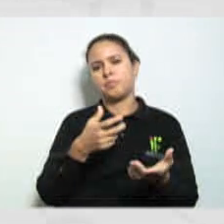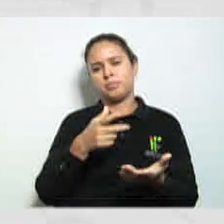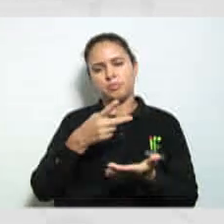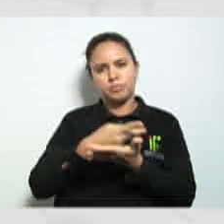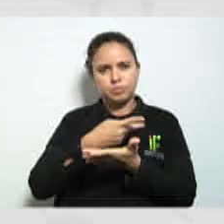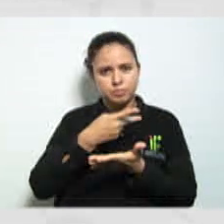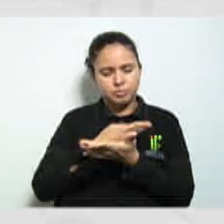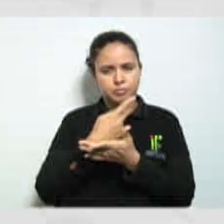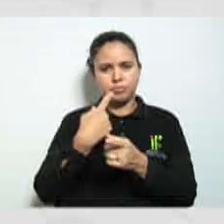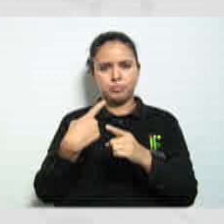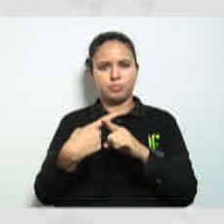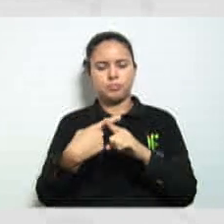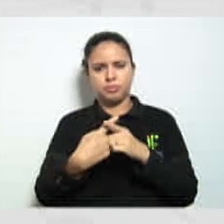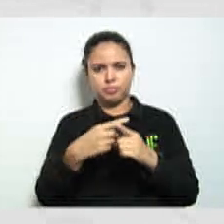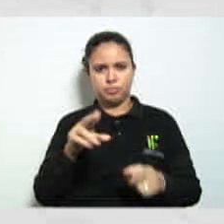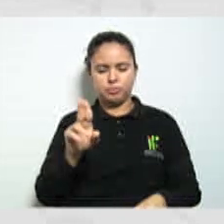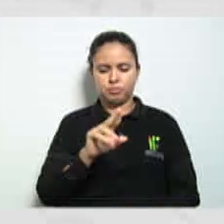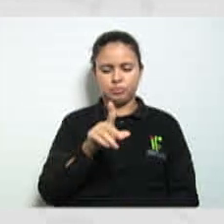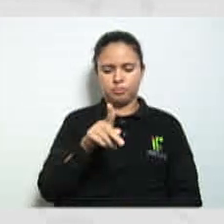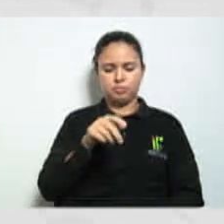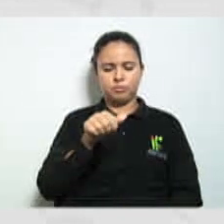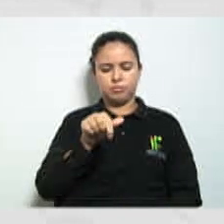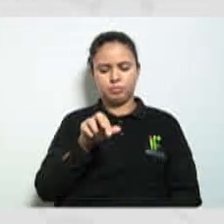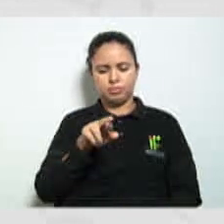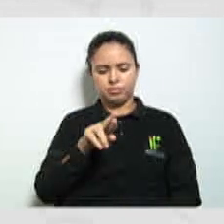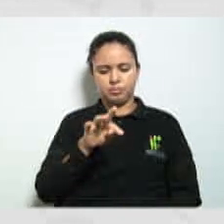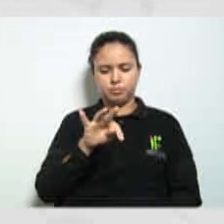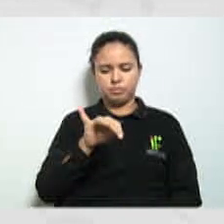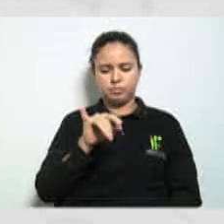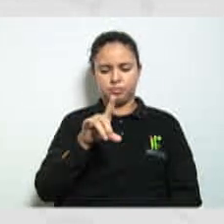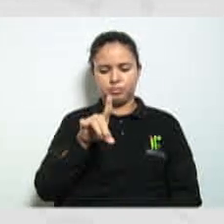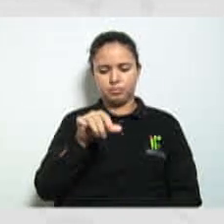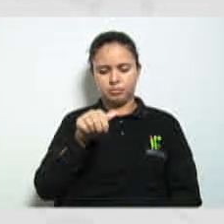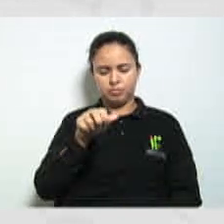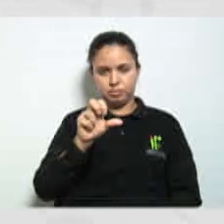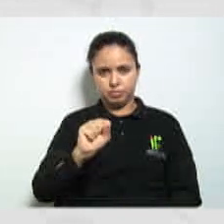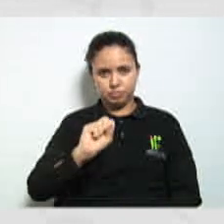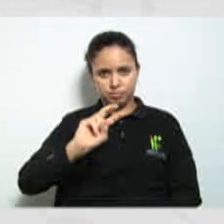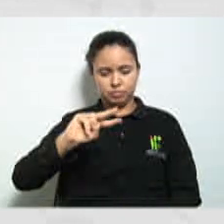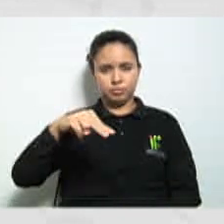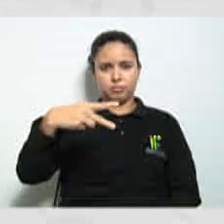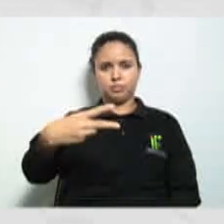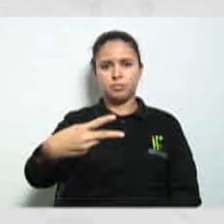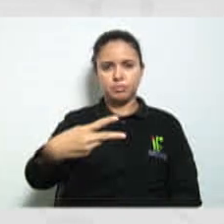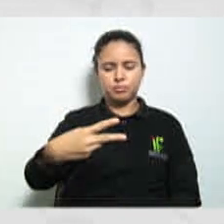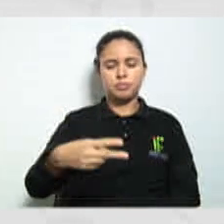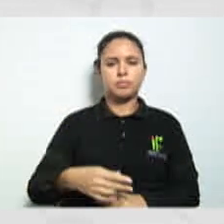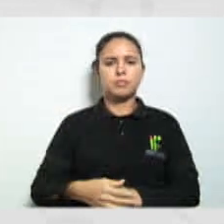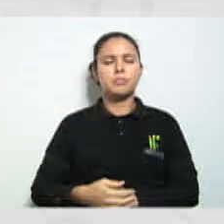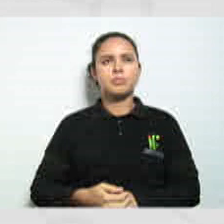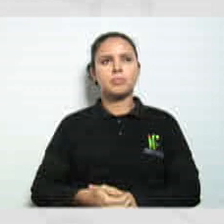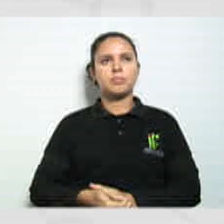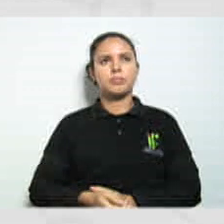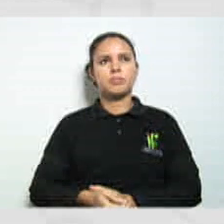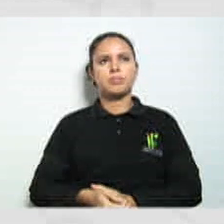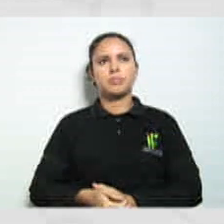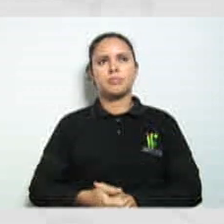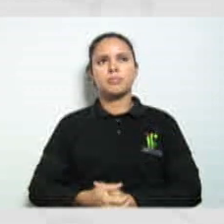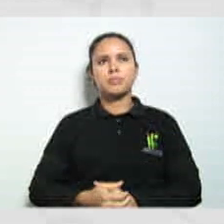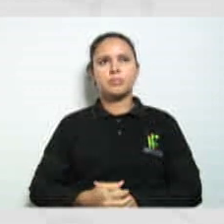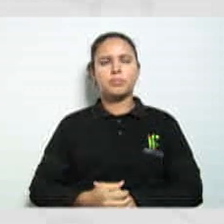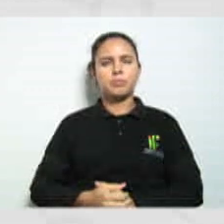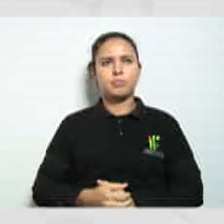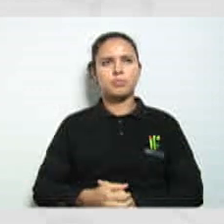dobradas. Vamos aqui. São sempre em partidas